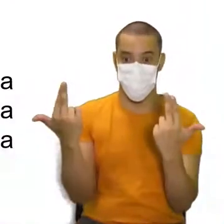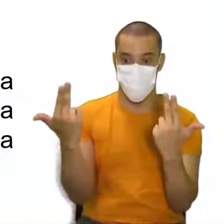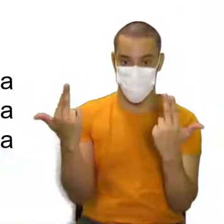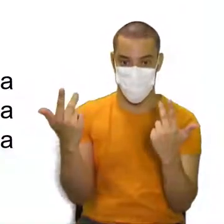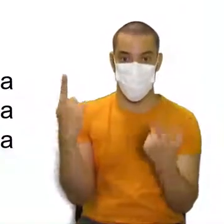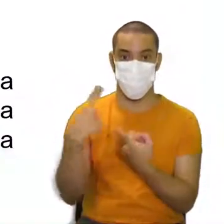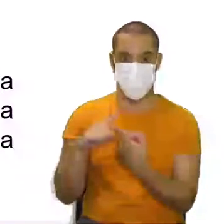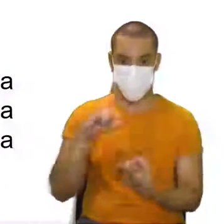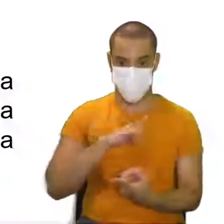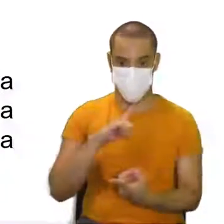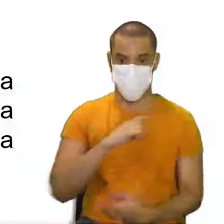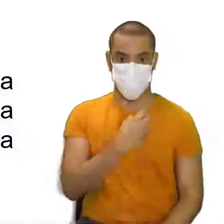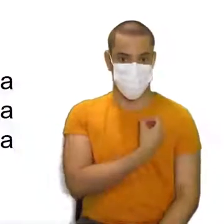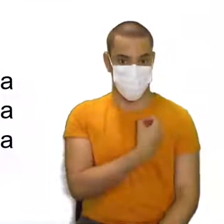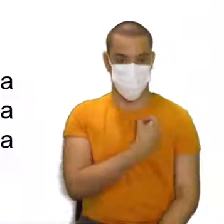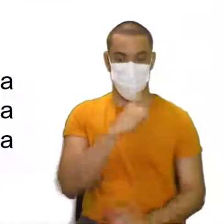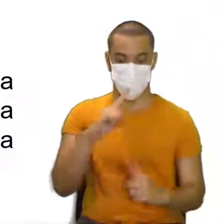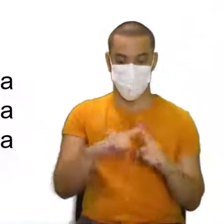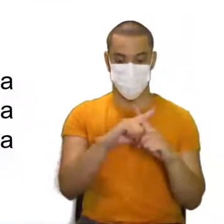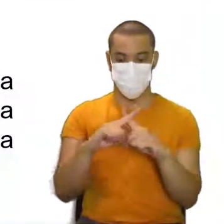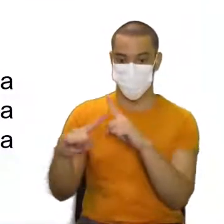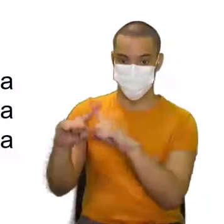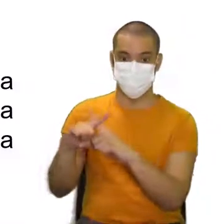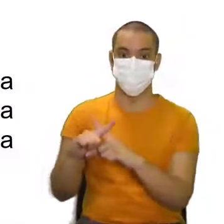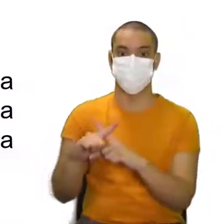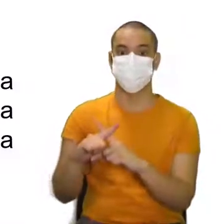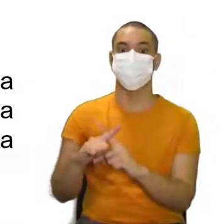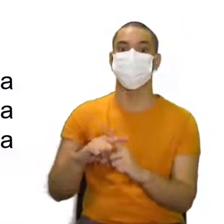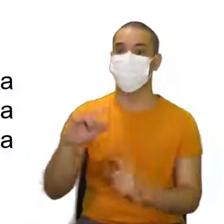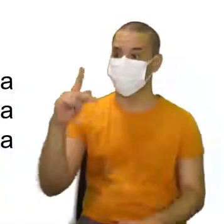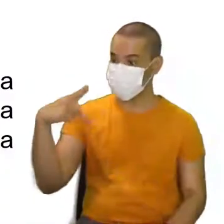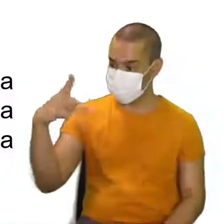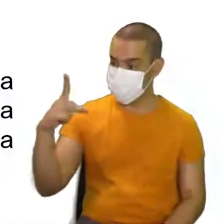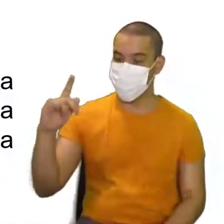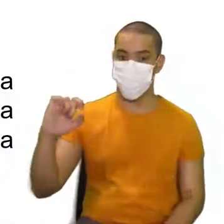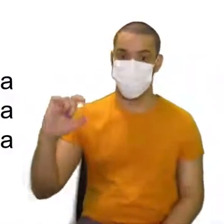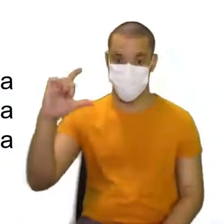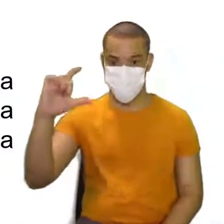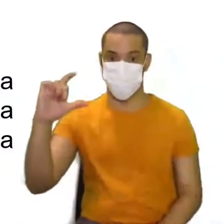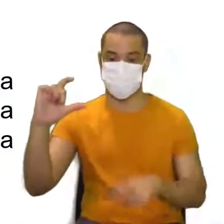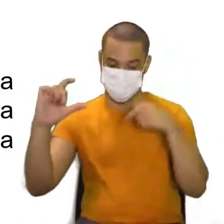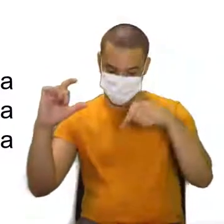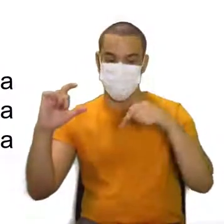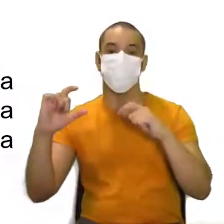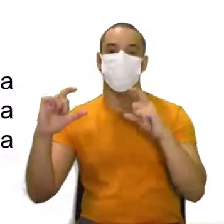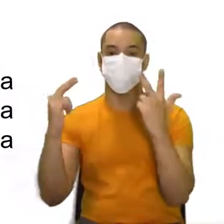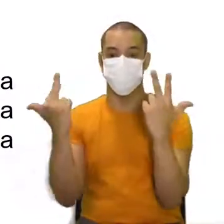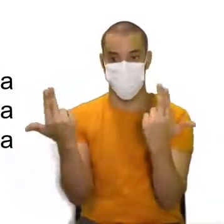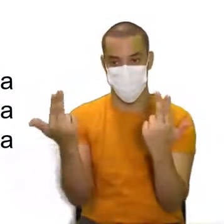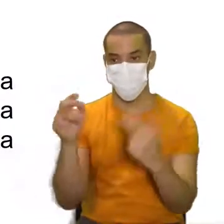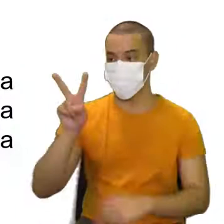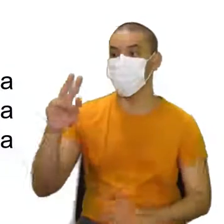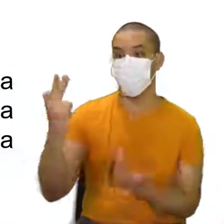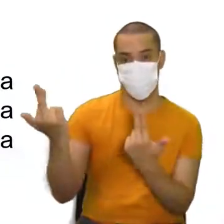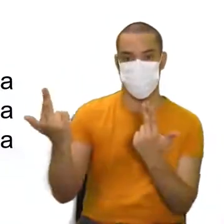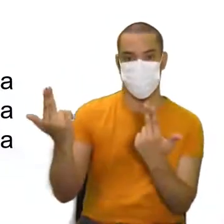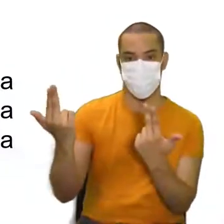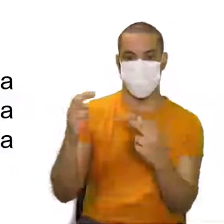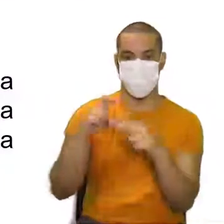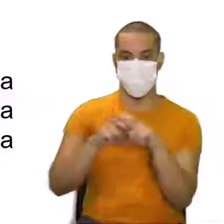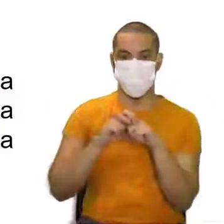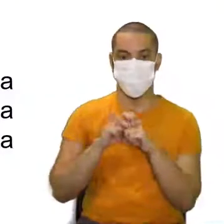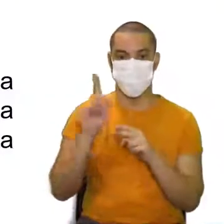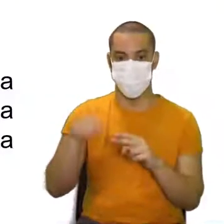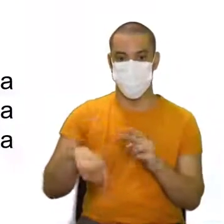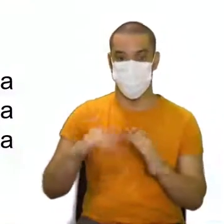que aumentar e eu ver também quanto o valor delas maior valor da força a constante de